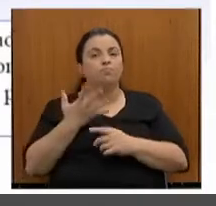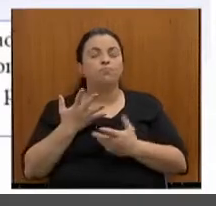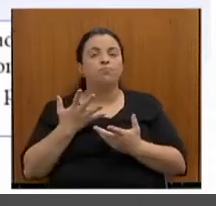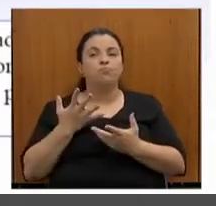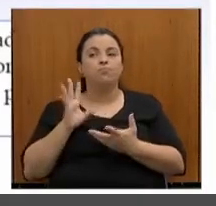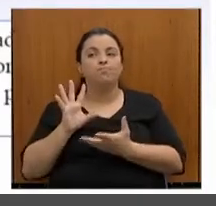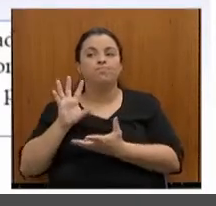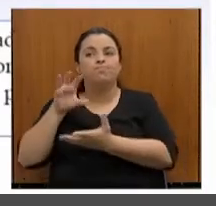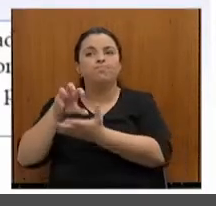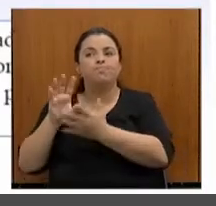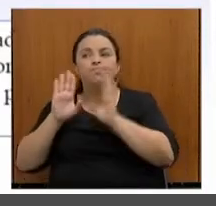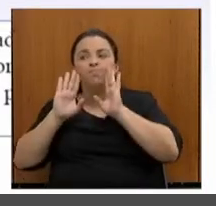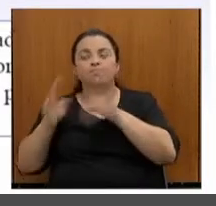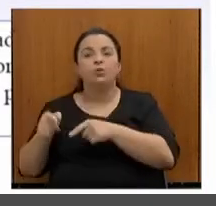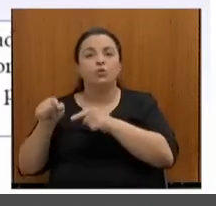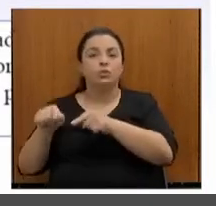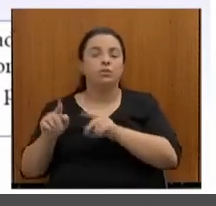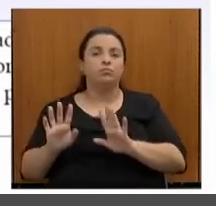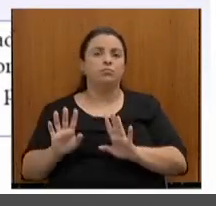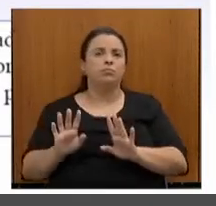centrar nele. Né? E por quê?